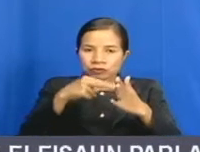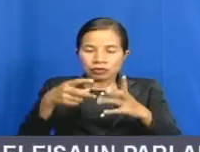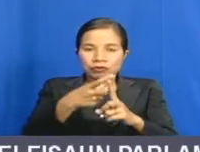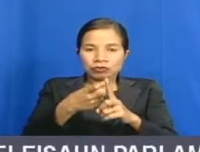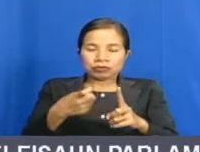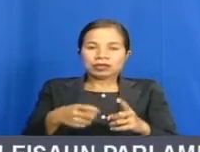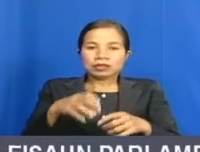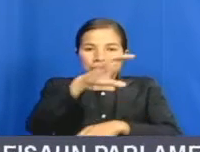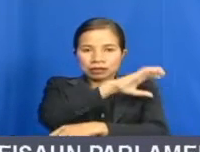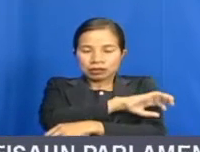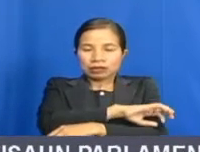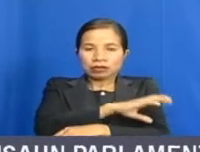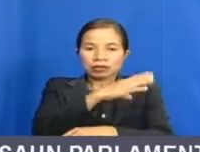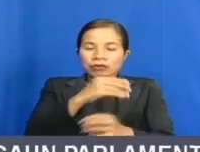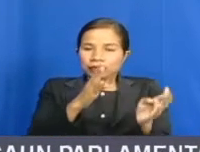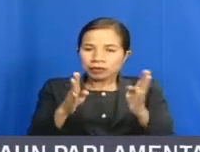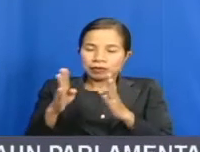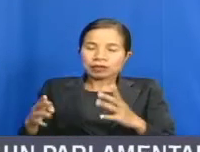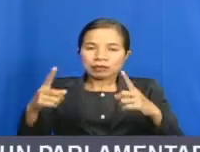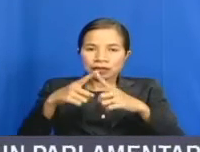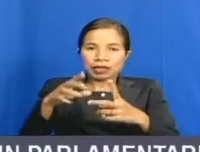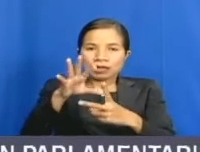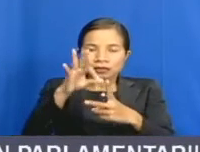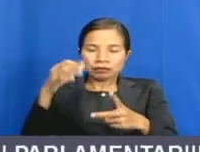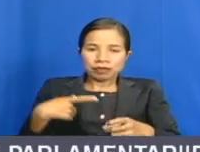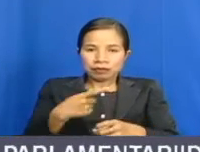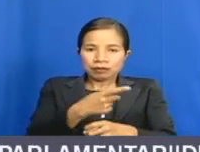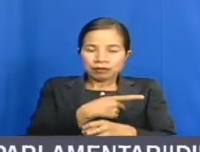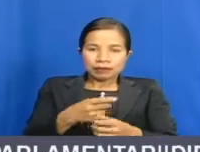Husi parte segurança na preparação para eleição parlamentares.